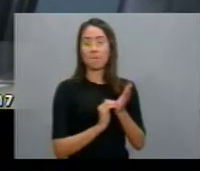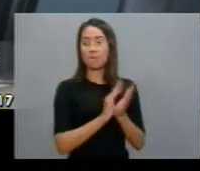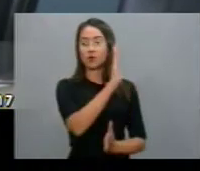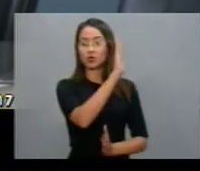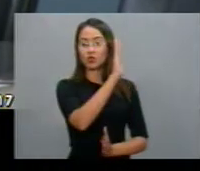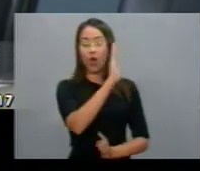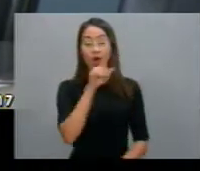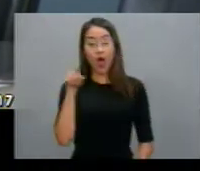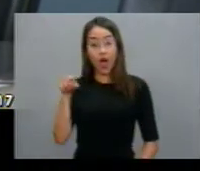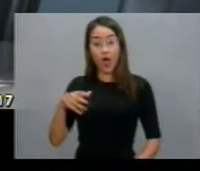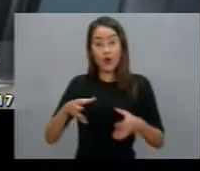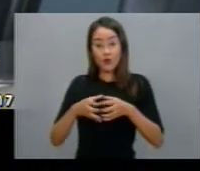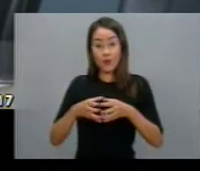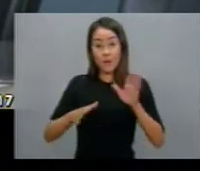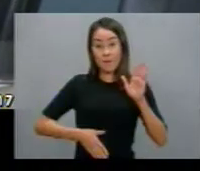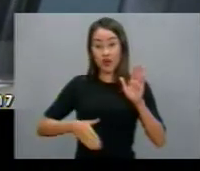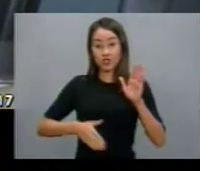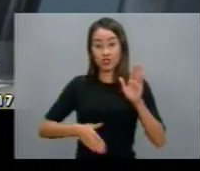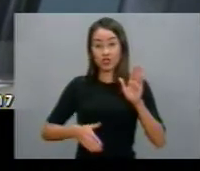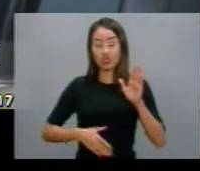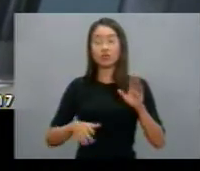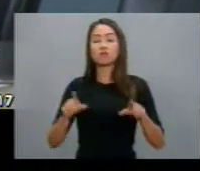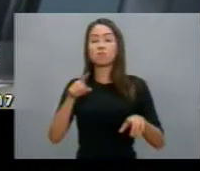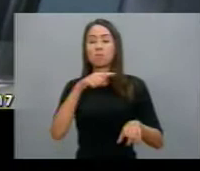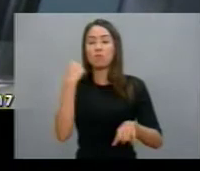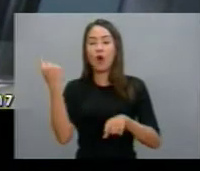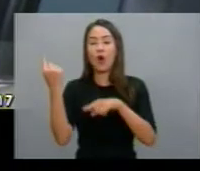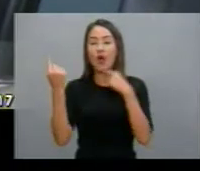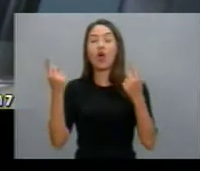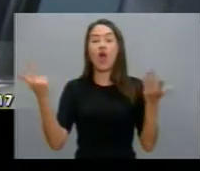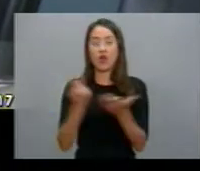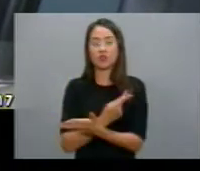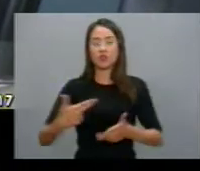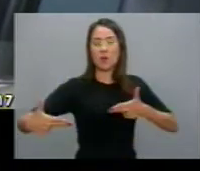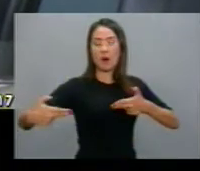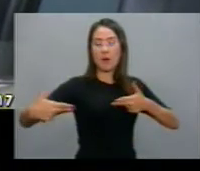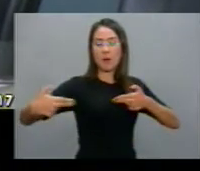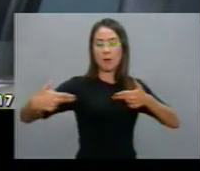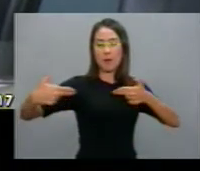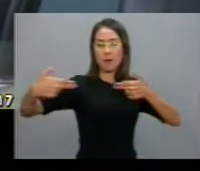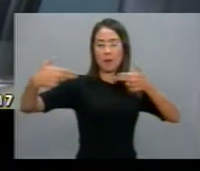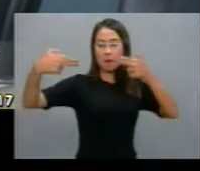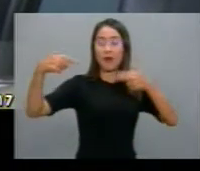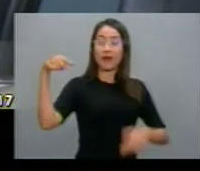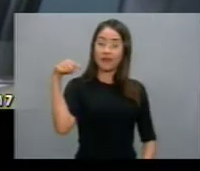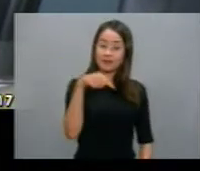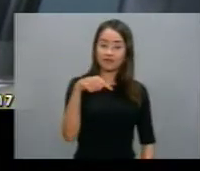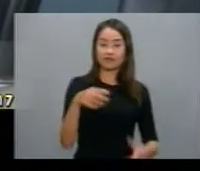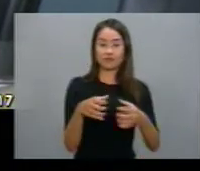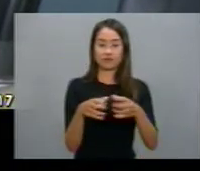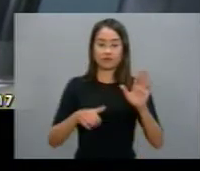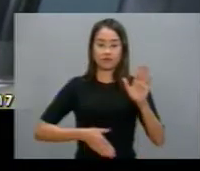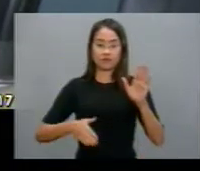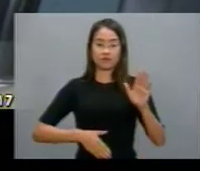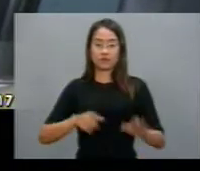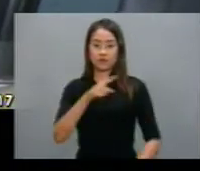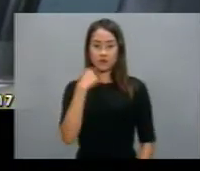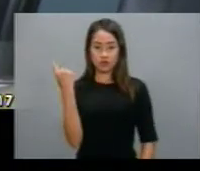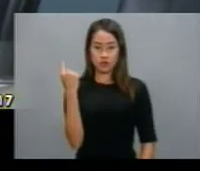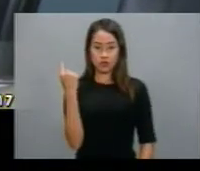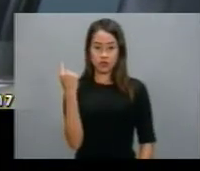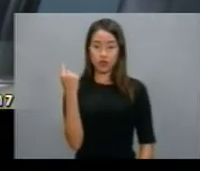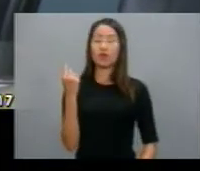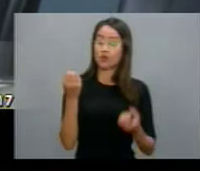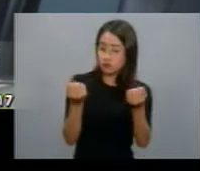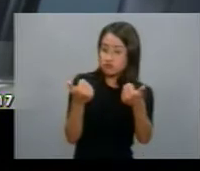legal, os policiais mataram os bandidos no confronto, troca de tiros, e por conta disso o secretário foi elogiado e com